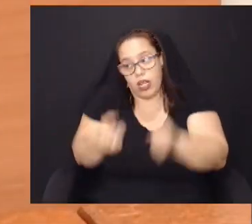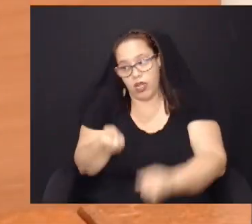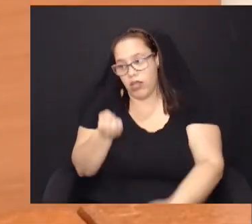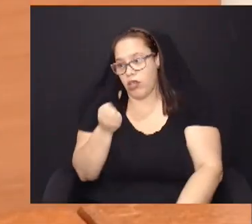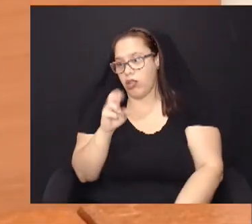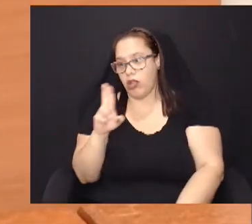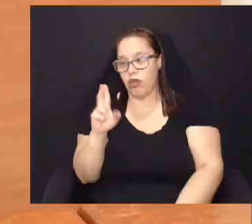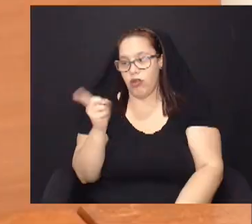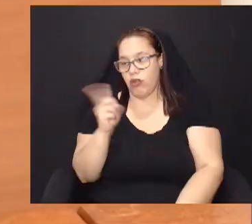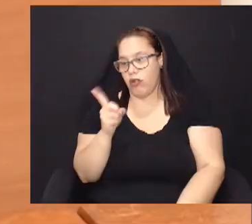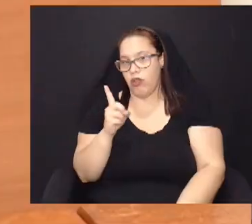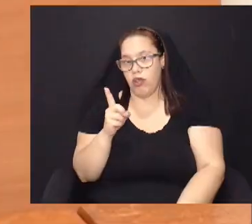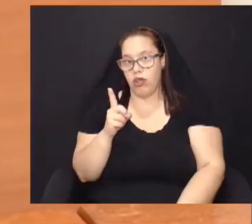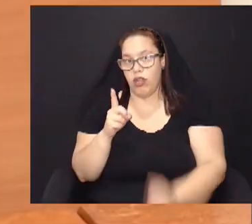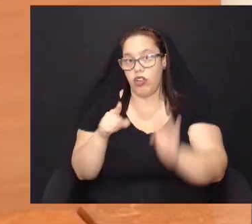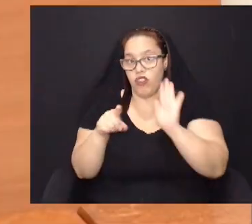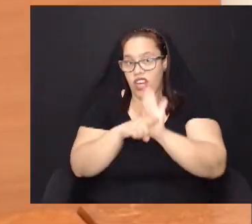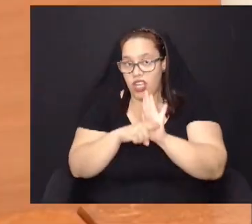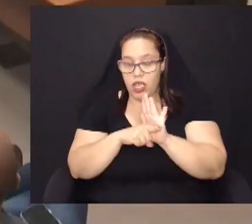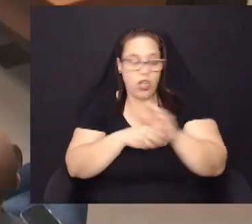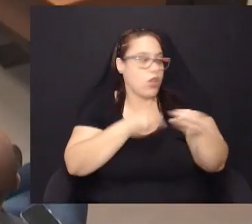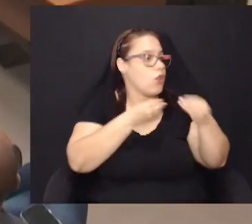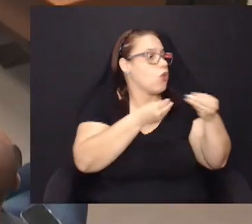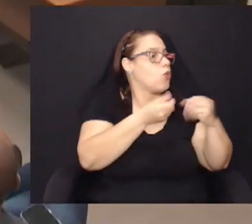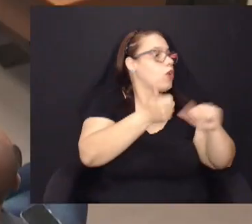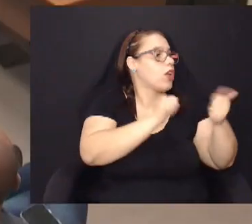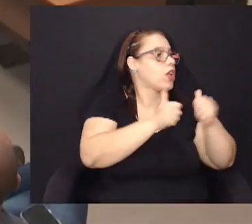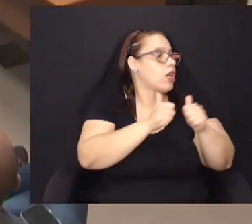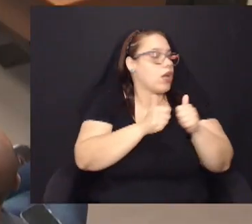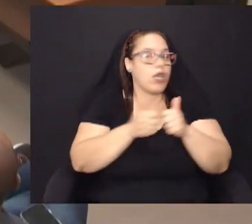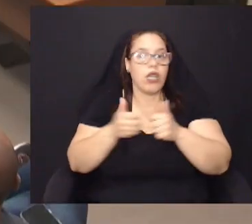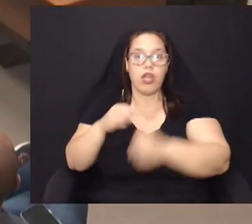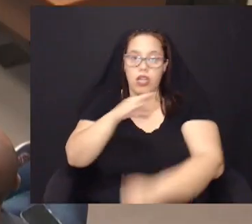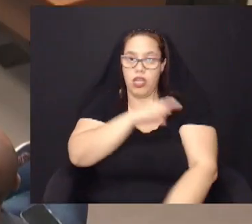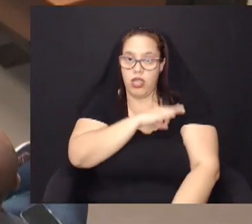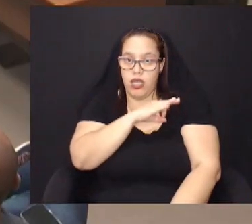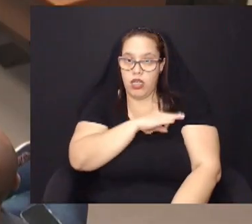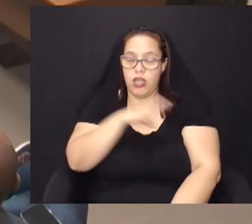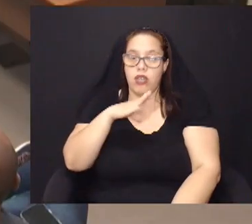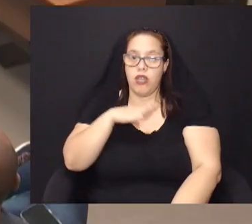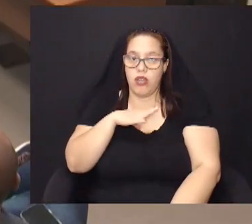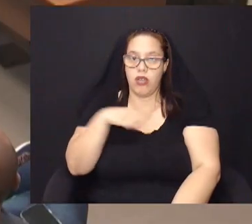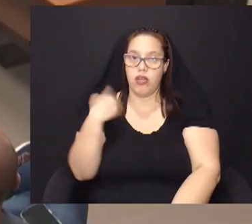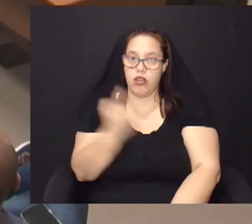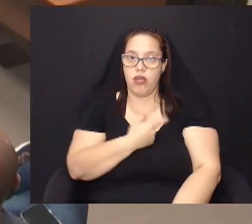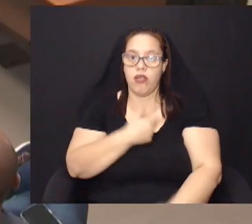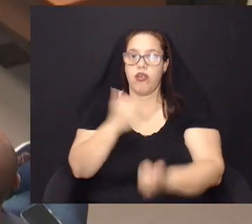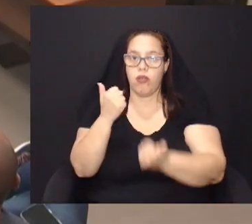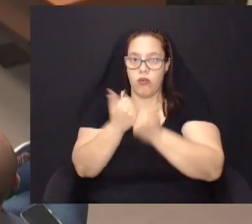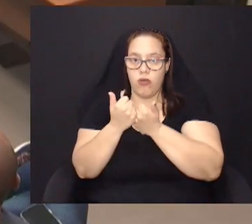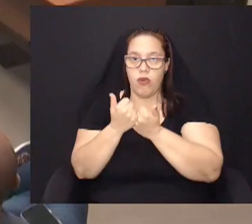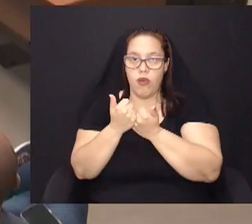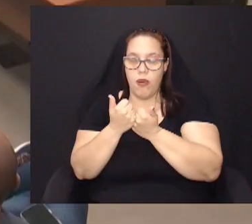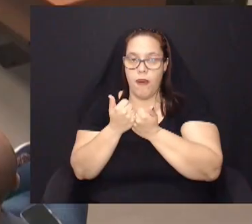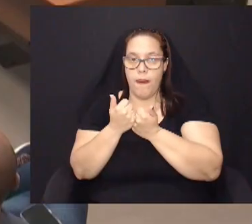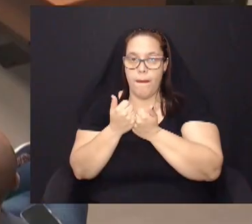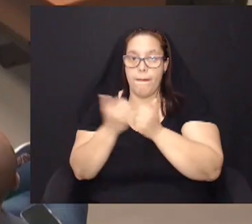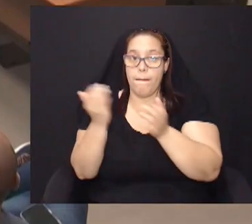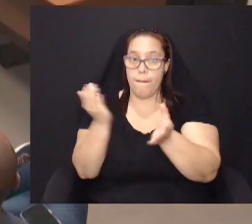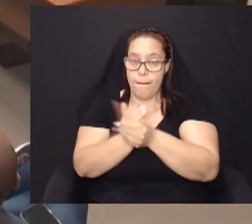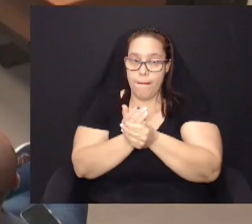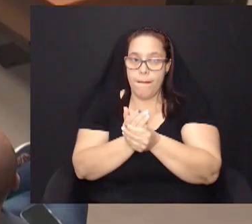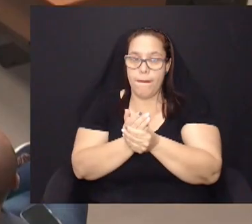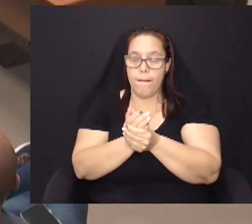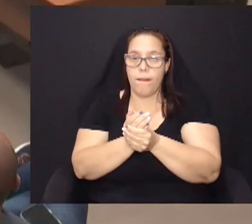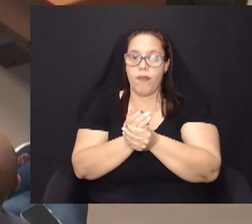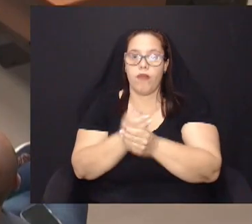não vai inibir. E como que vai ser essa análise? A guarda vai fazer toda a nossa sustentação no processo. Ela vai verificar que